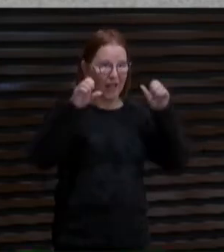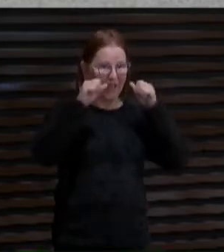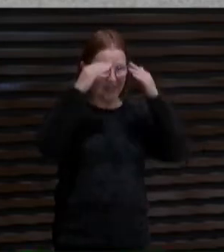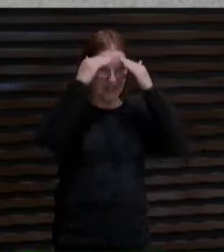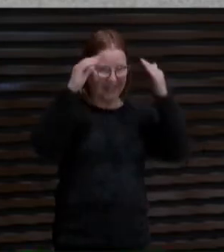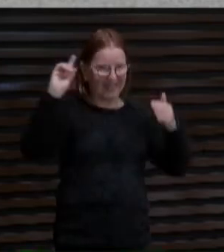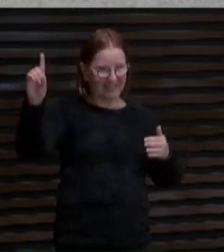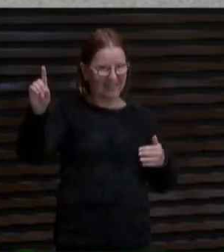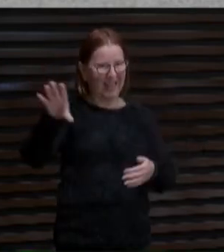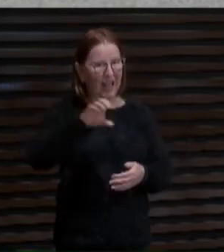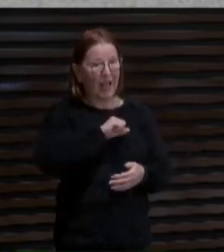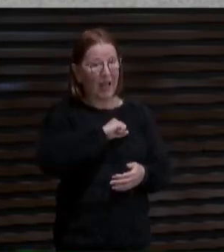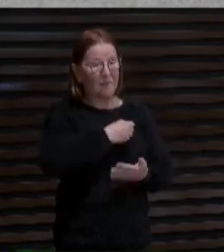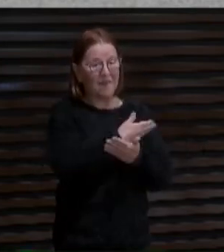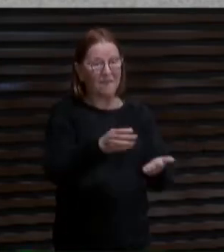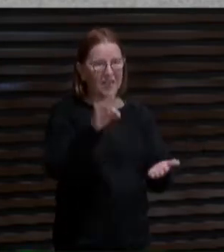Amai os vossos inimigos